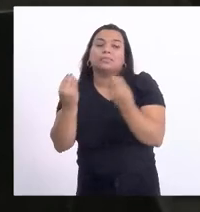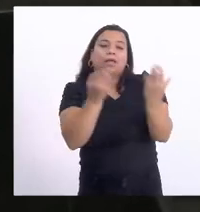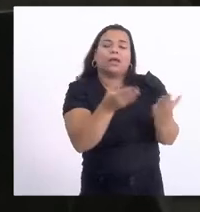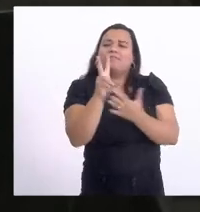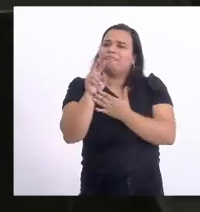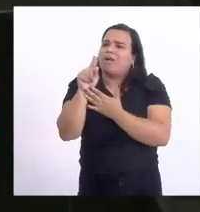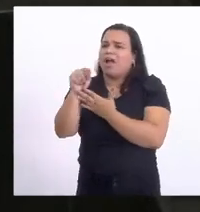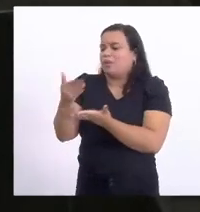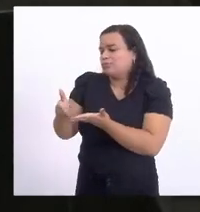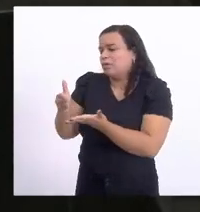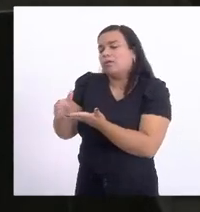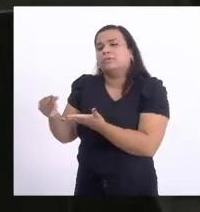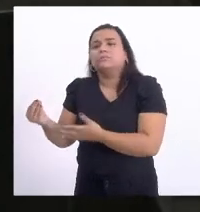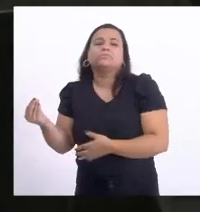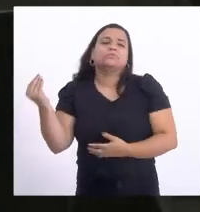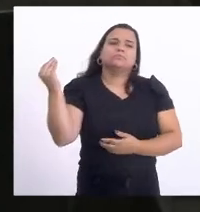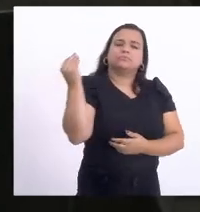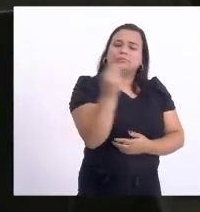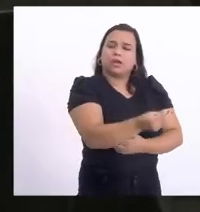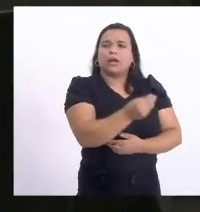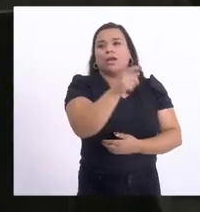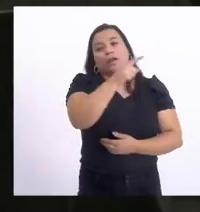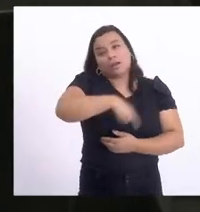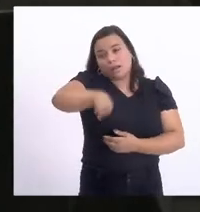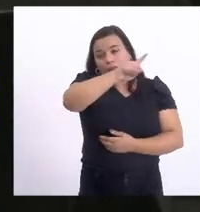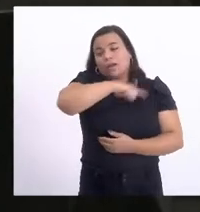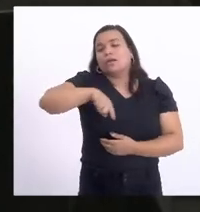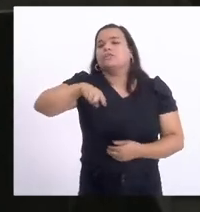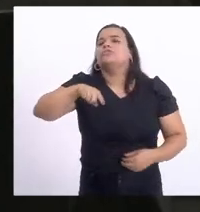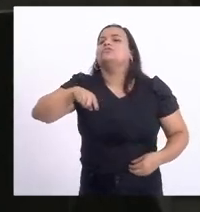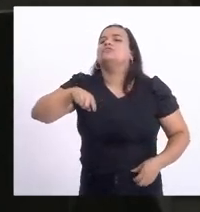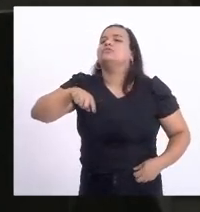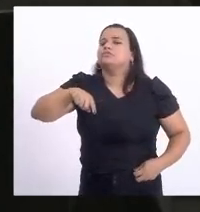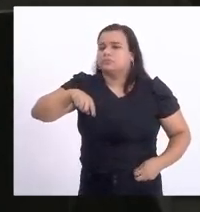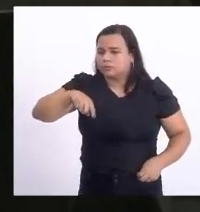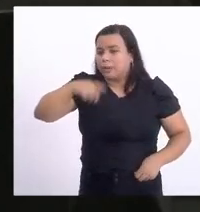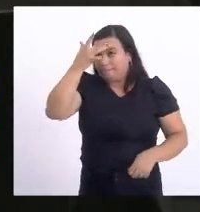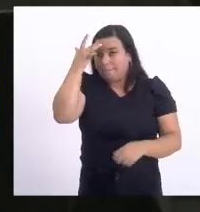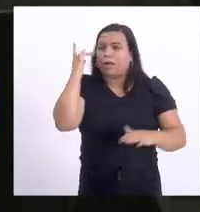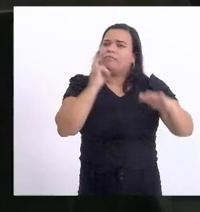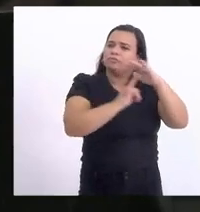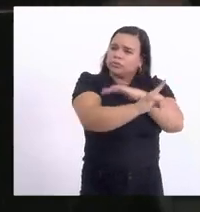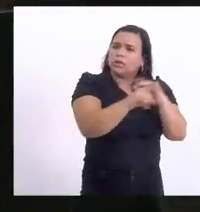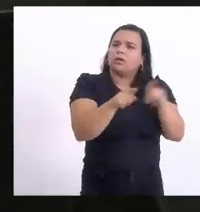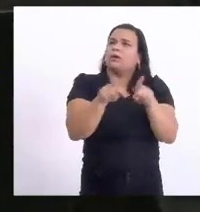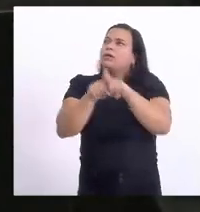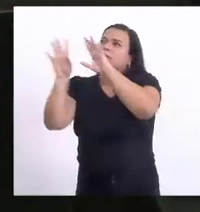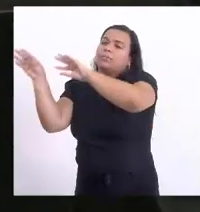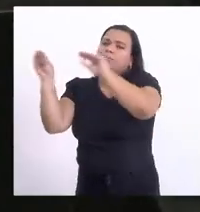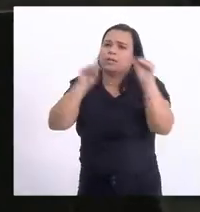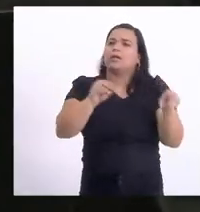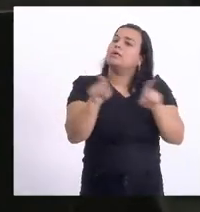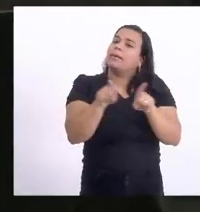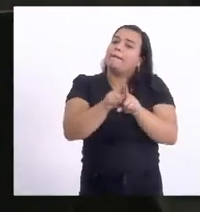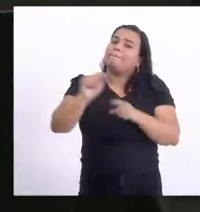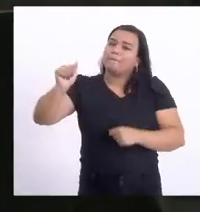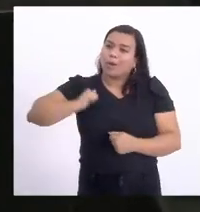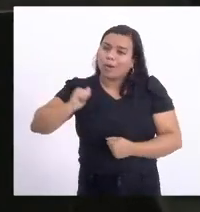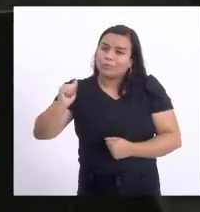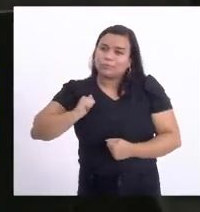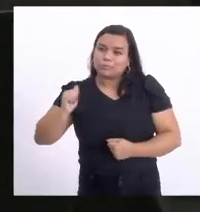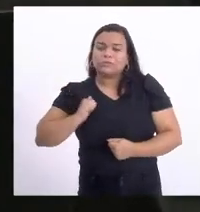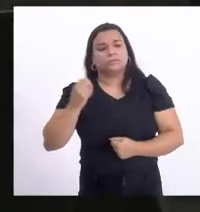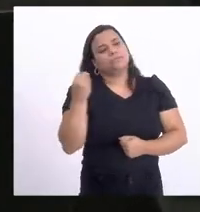e imigrantes, mas também autoriza a possibilidade de construção de bolsas de permanência, ou seja, a garantia